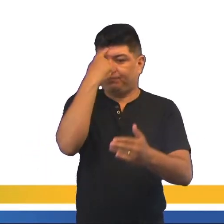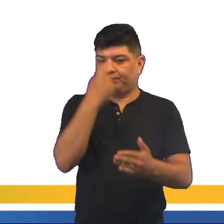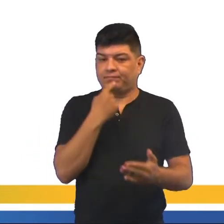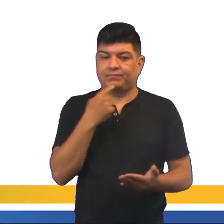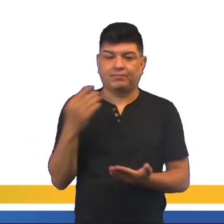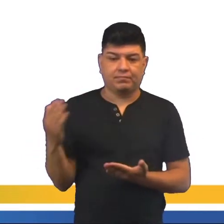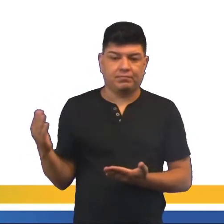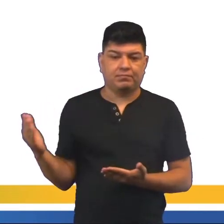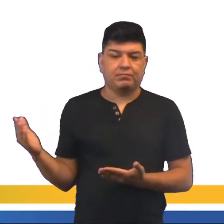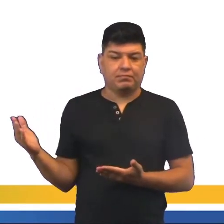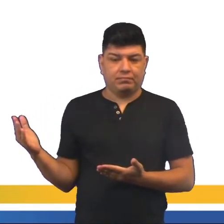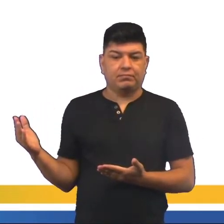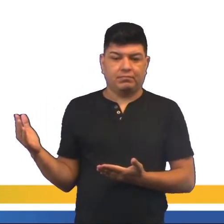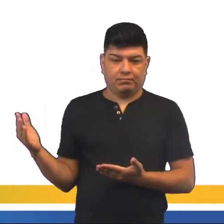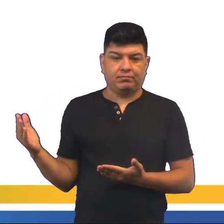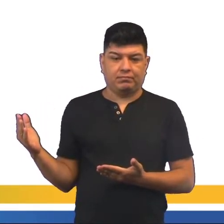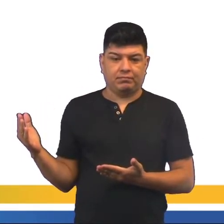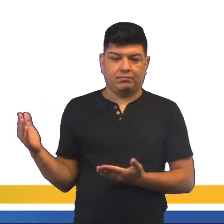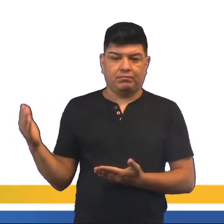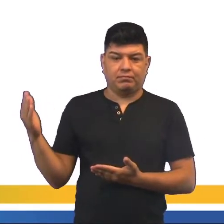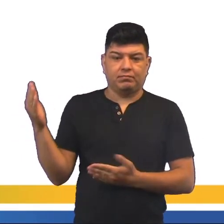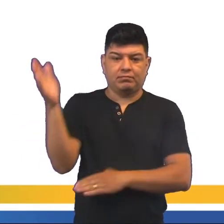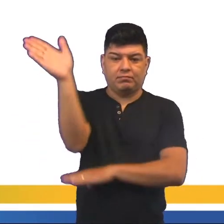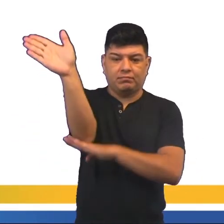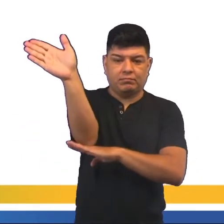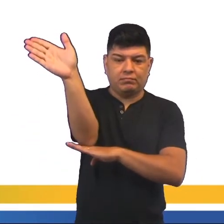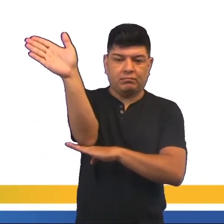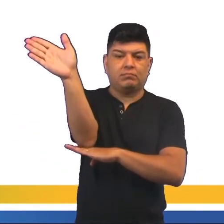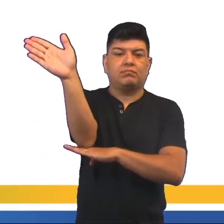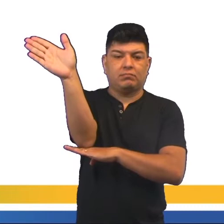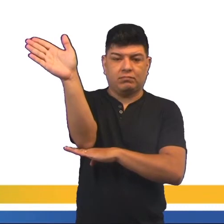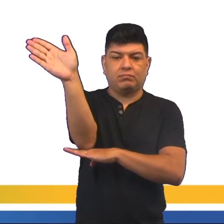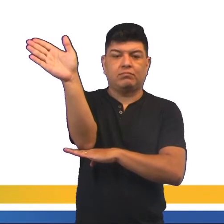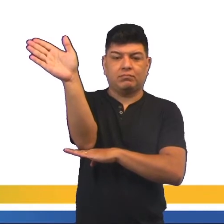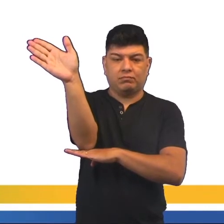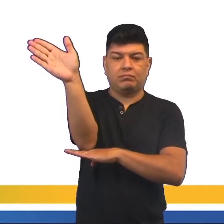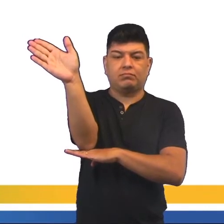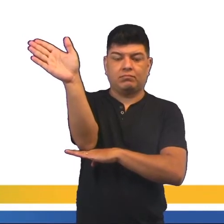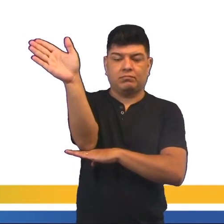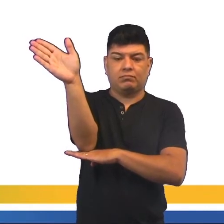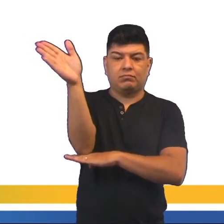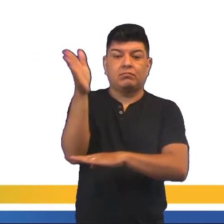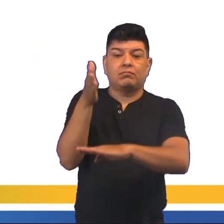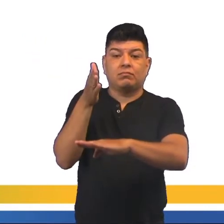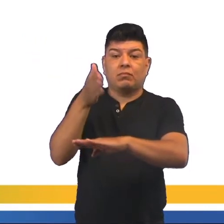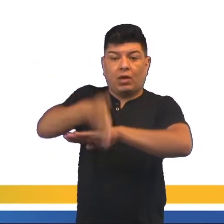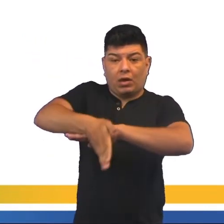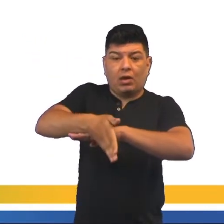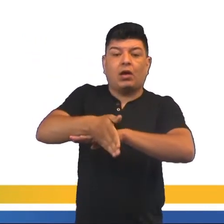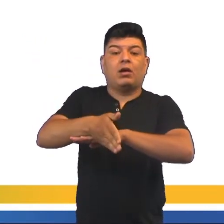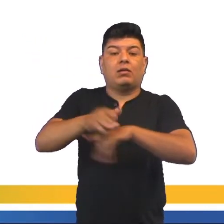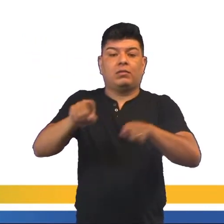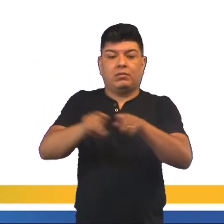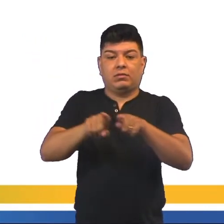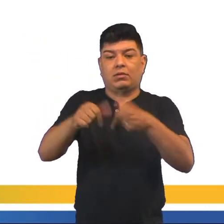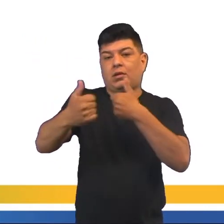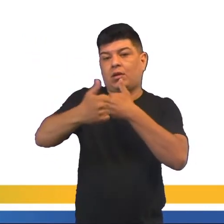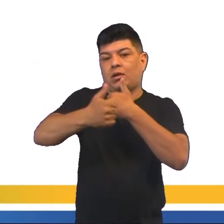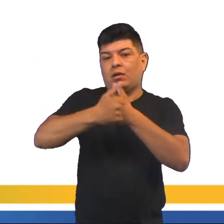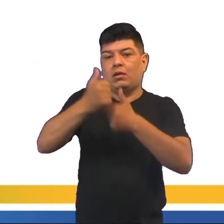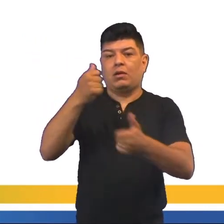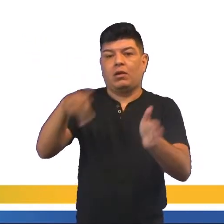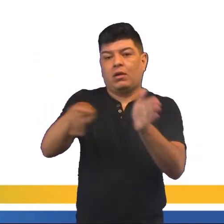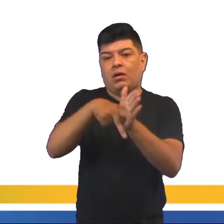vocês estão vendo aí, são hotéis fluviais, ou até mesmo hotéis que ficam dentro, no interior da própria